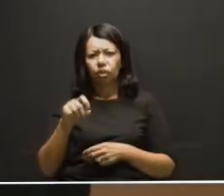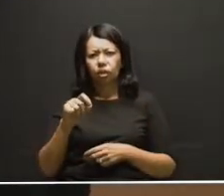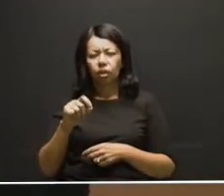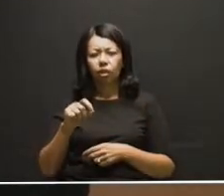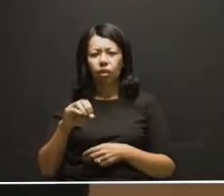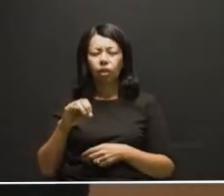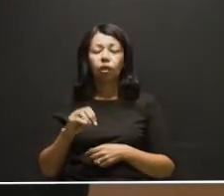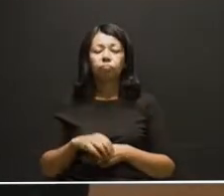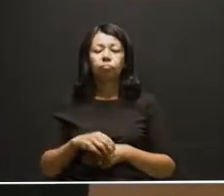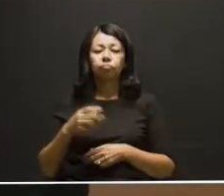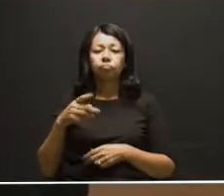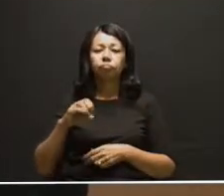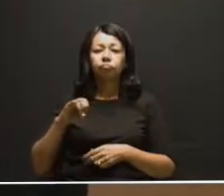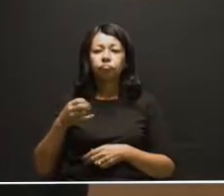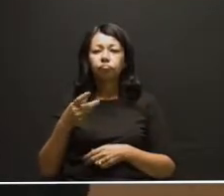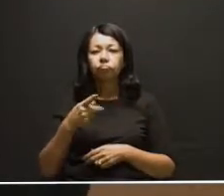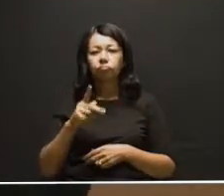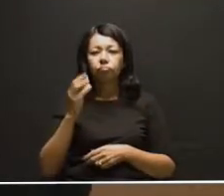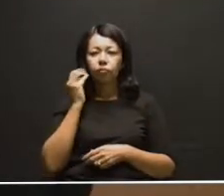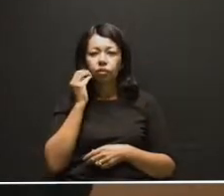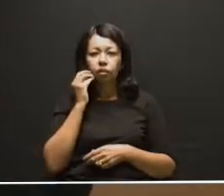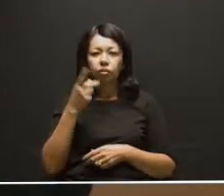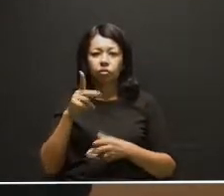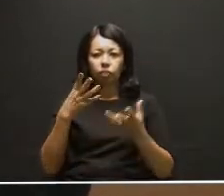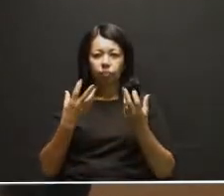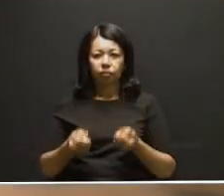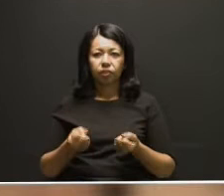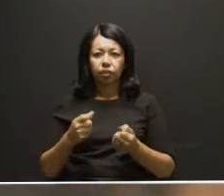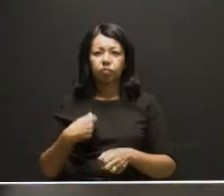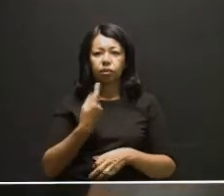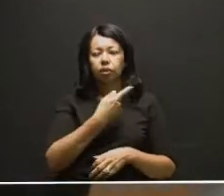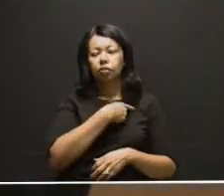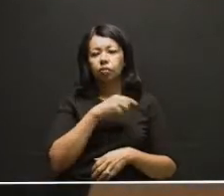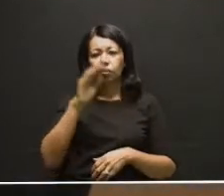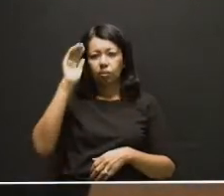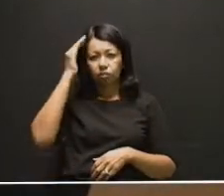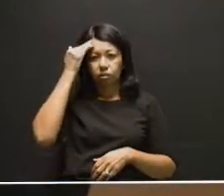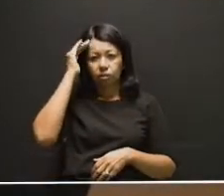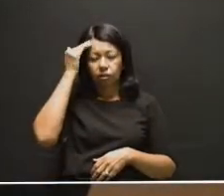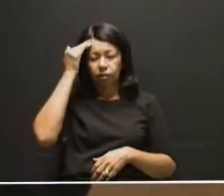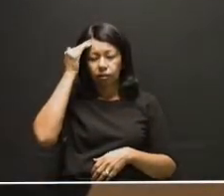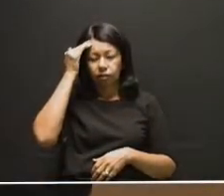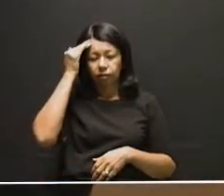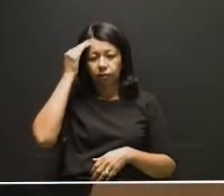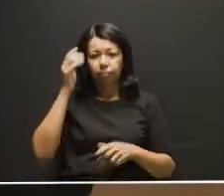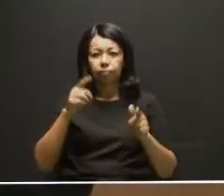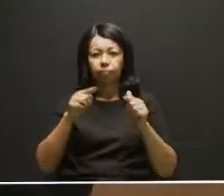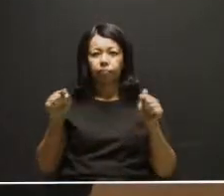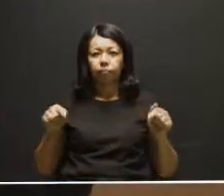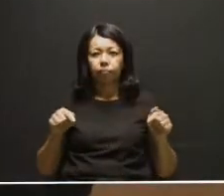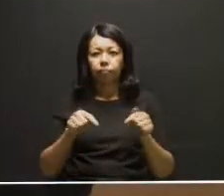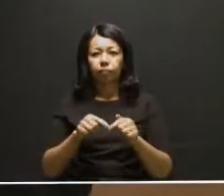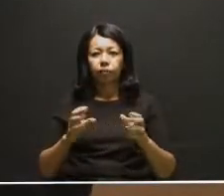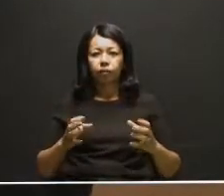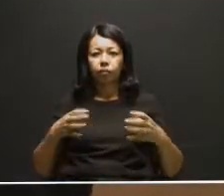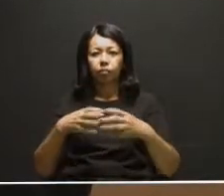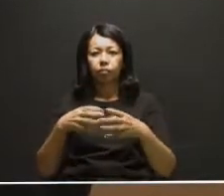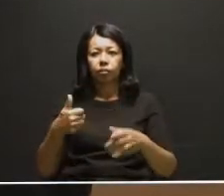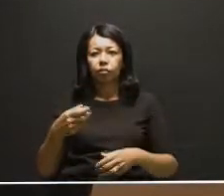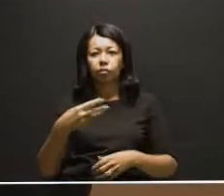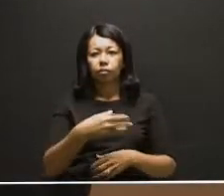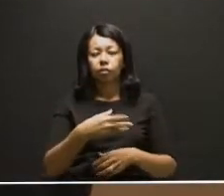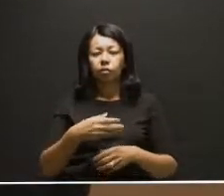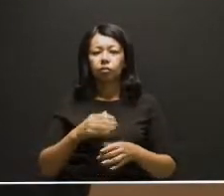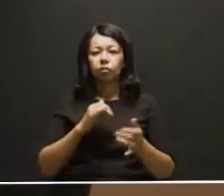conveniência oportunidade e sua aprovação salvo melhor juízo é esse o nosso parecer sala das comissões 13 de junho de